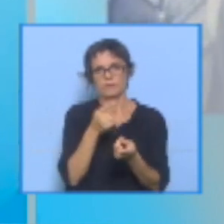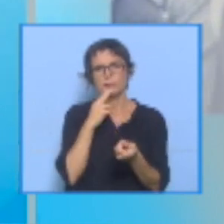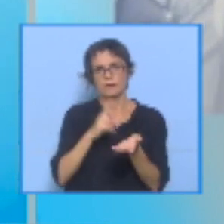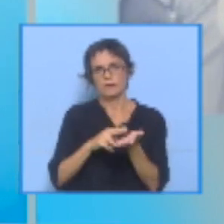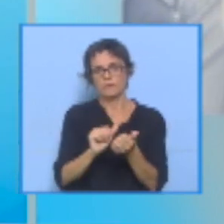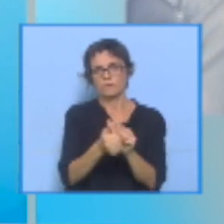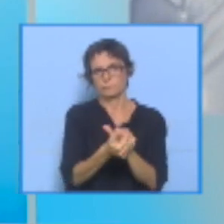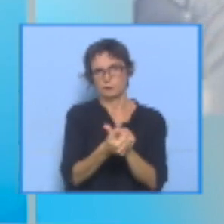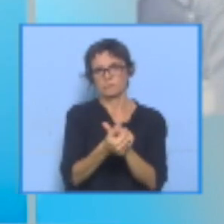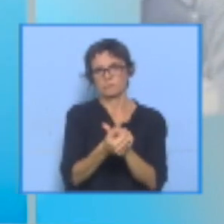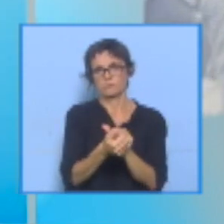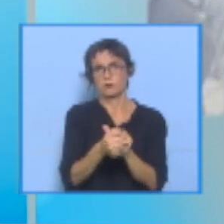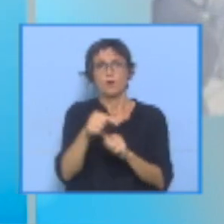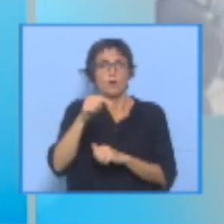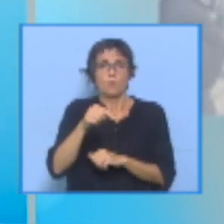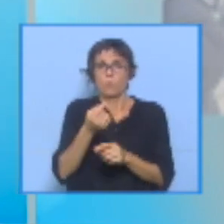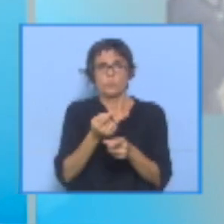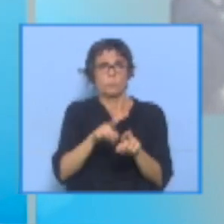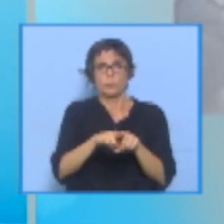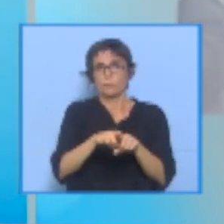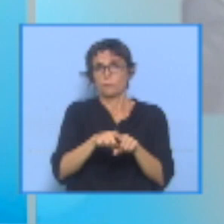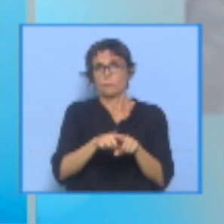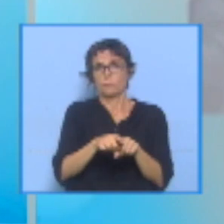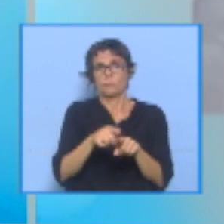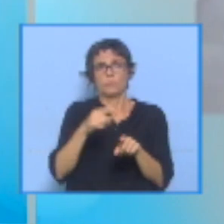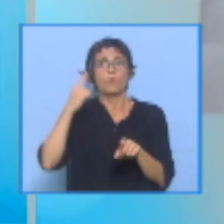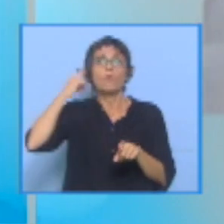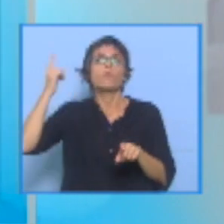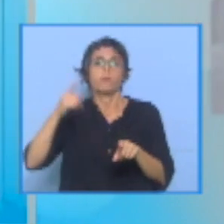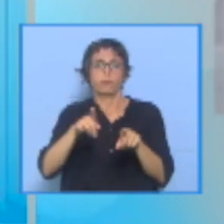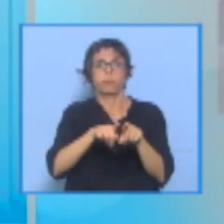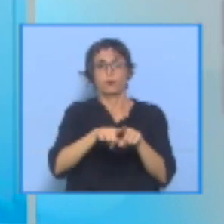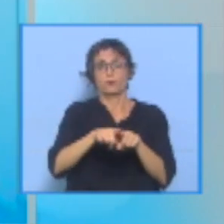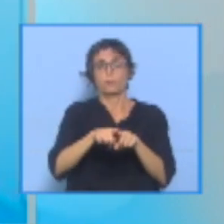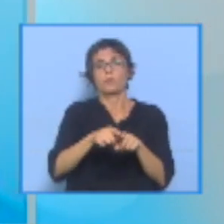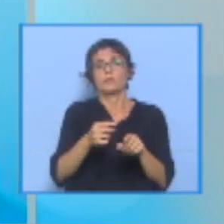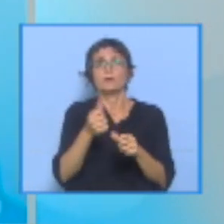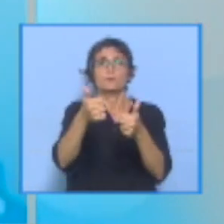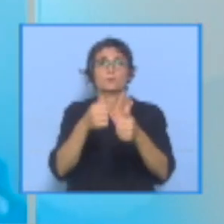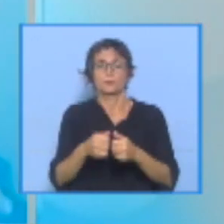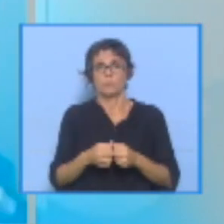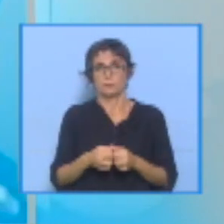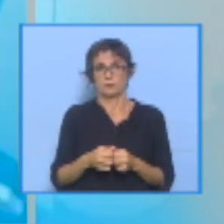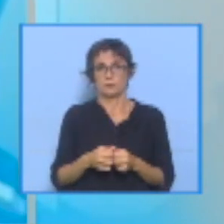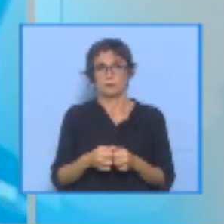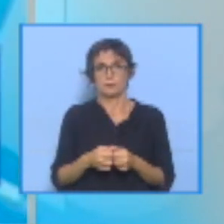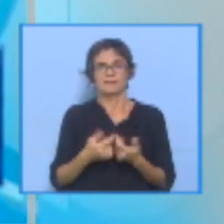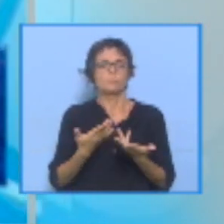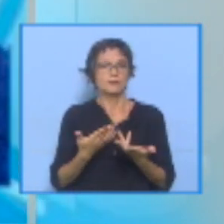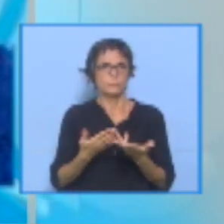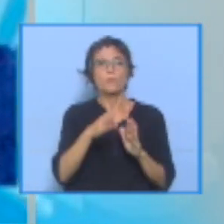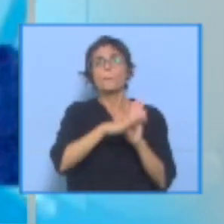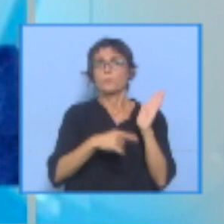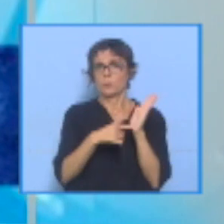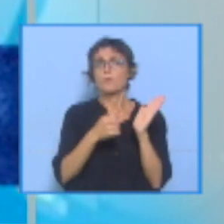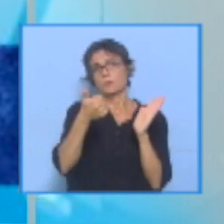temos as notícias que temos boas políticas, estão escritas no papel, mas depois a questão está na prática, na